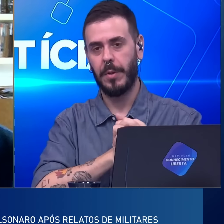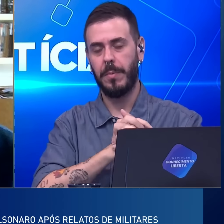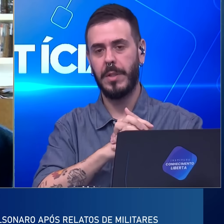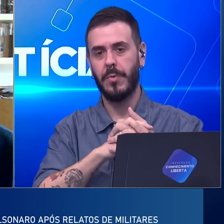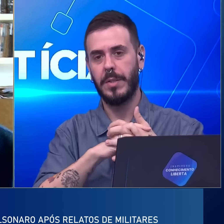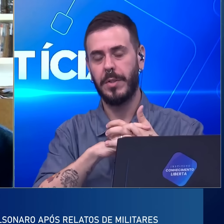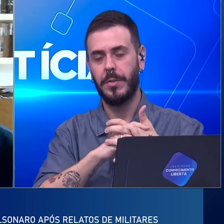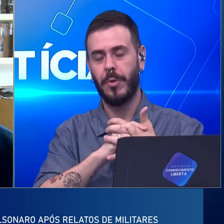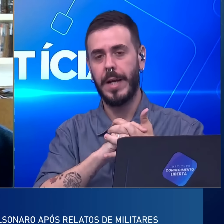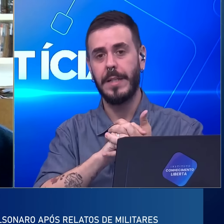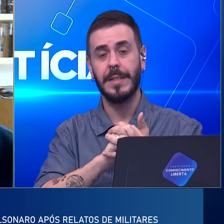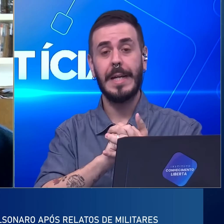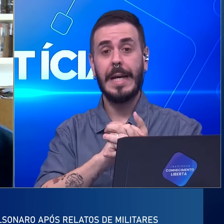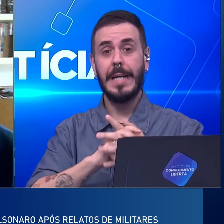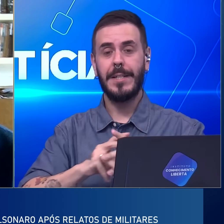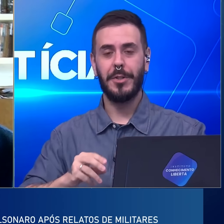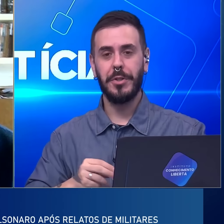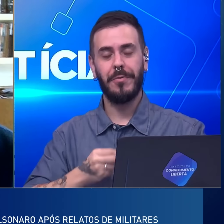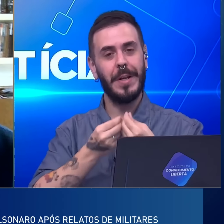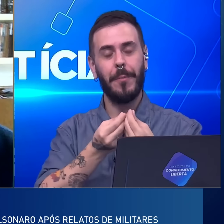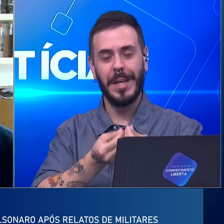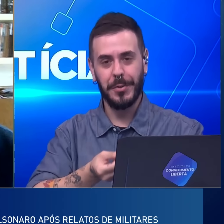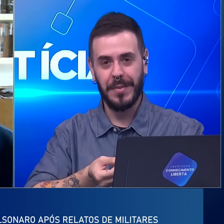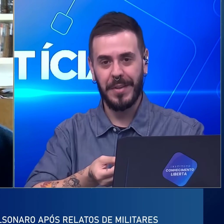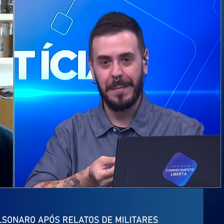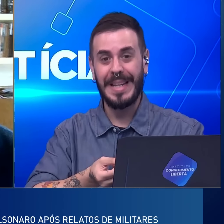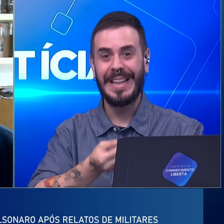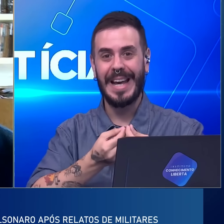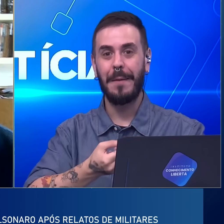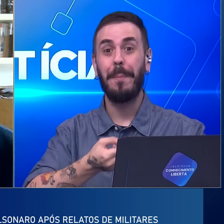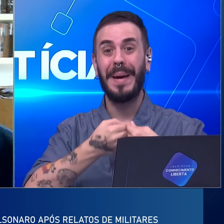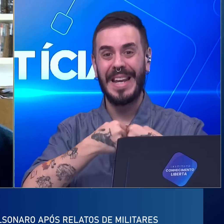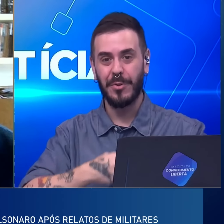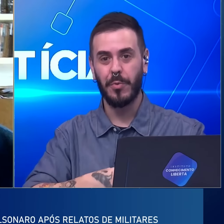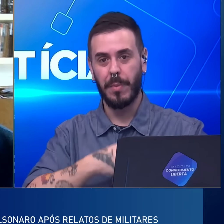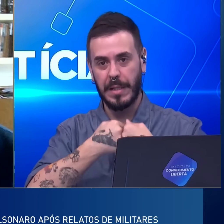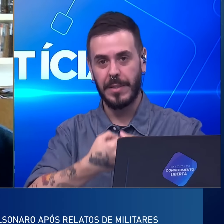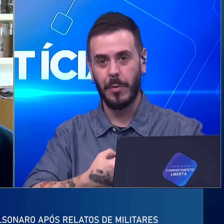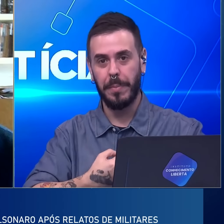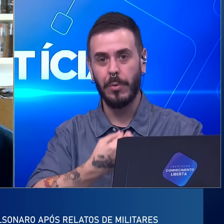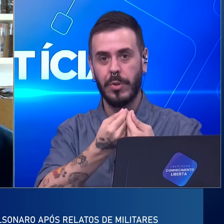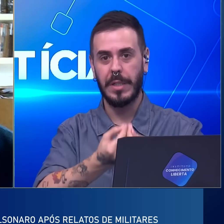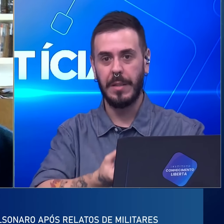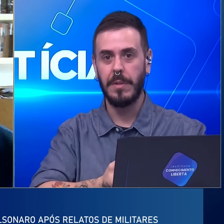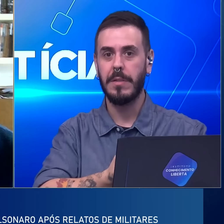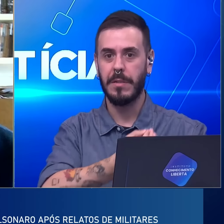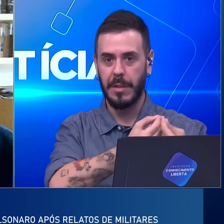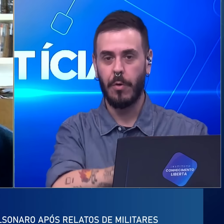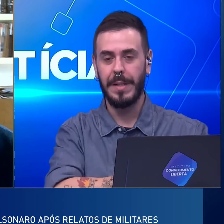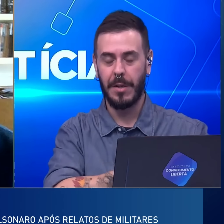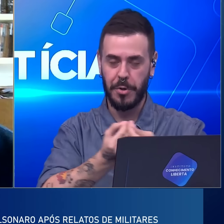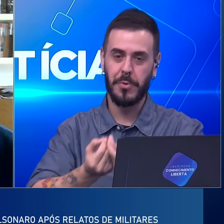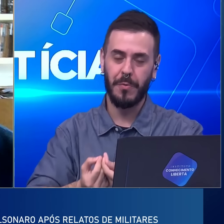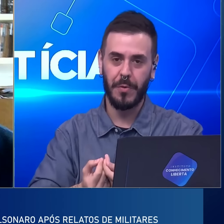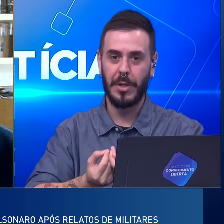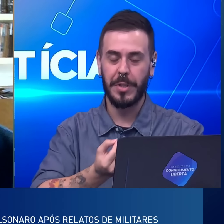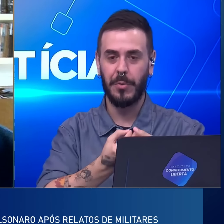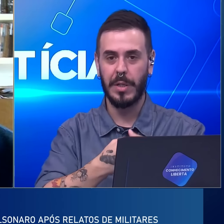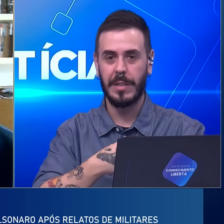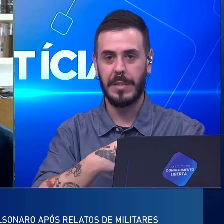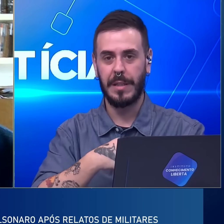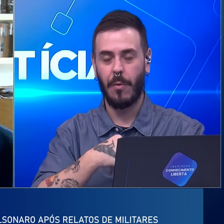levantado pelo Ministro Alexandre de Moraes se a gente Finalmente vai ver militar preso no Brasil pelos crimes que cometeu a gente não